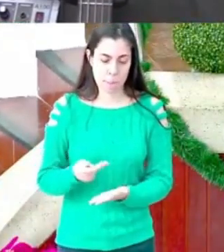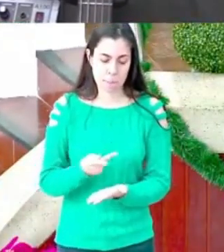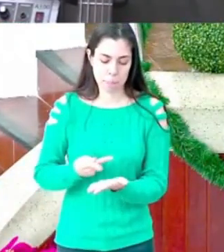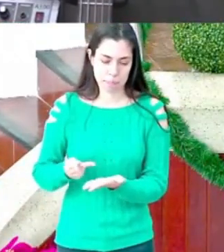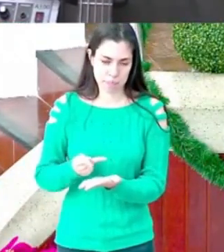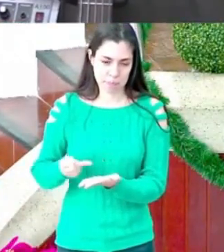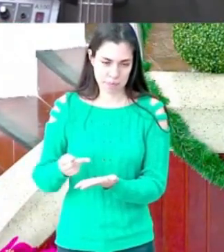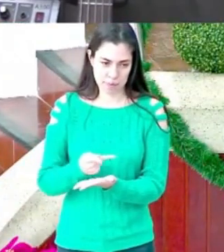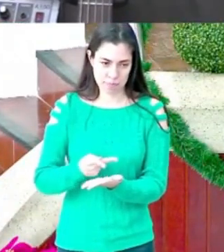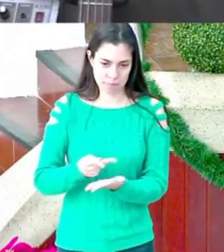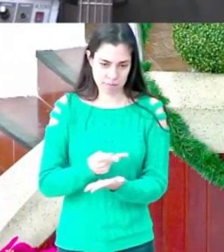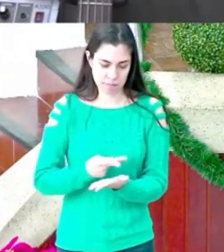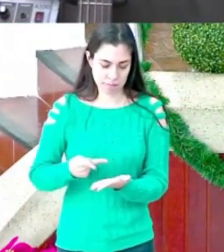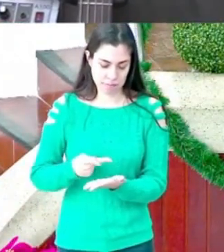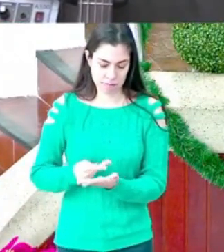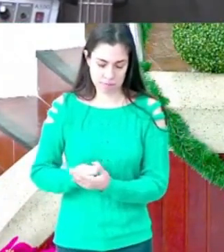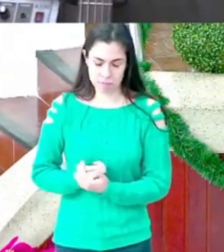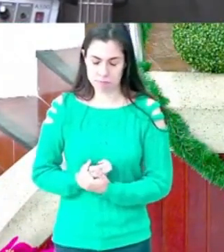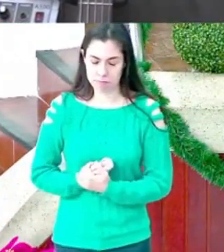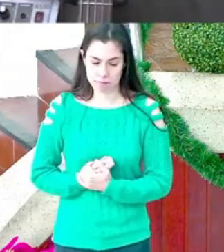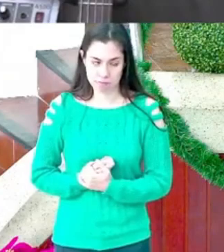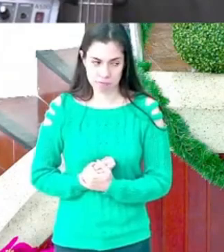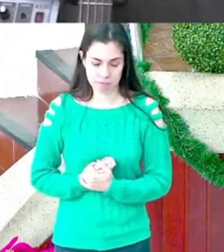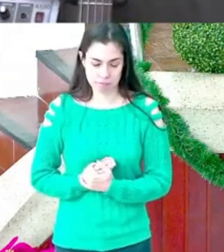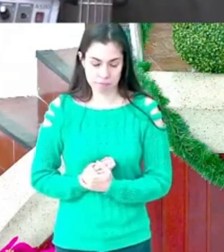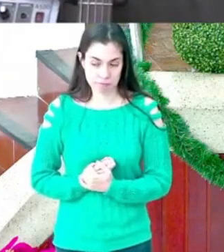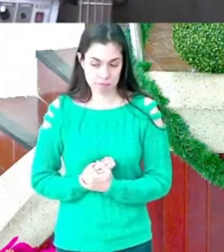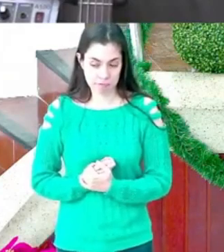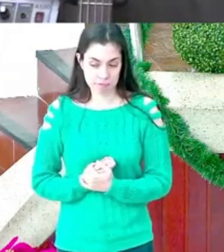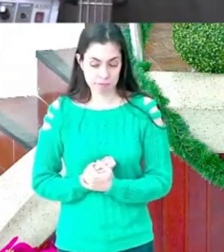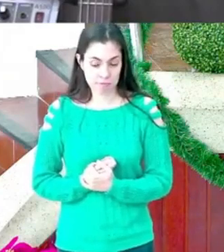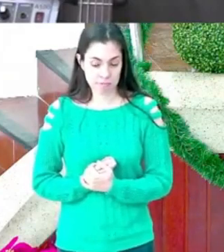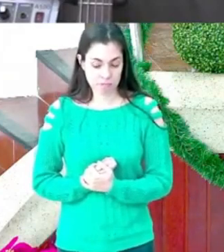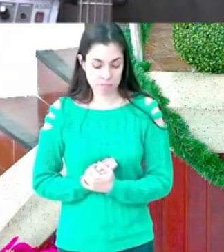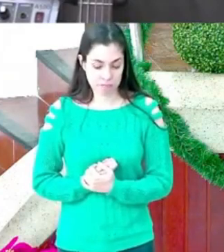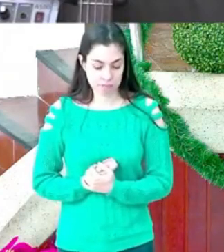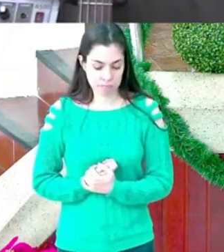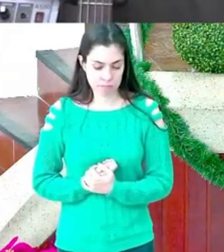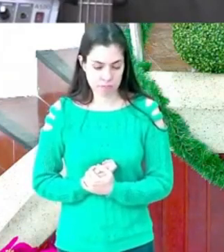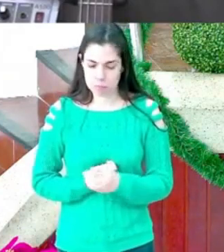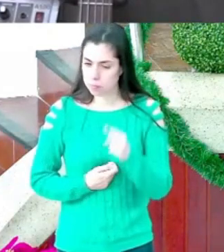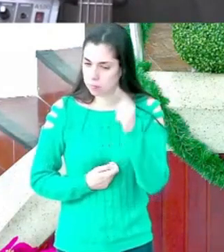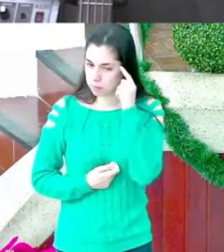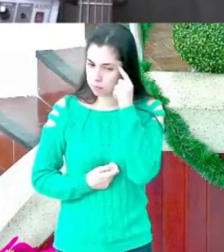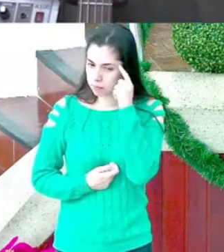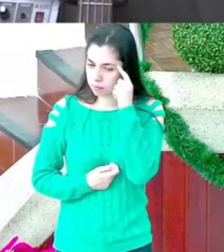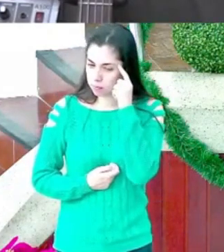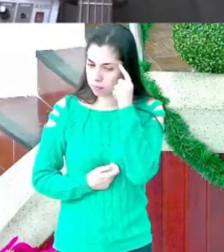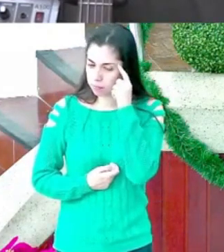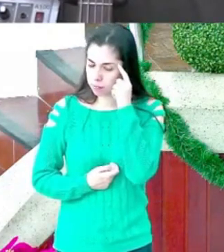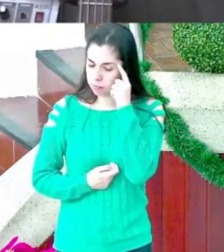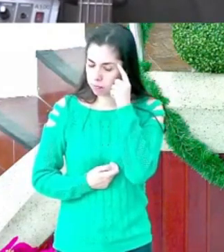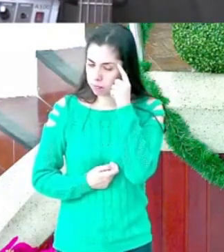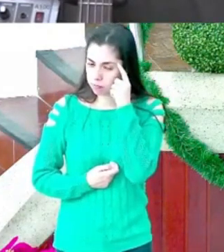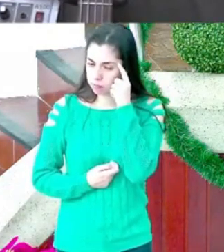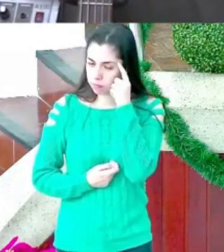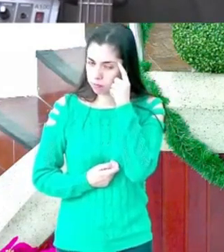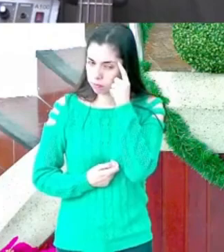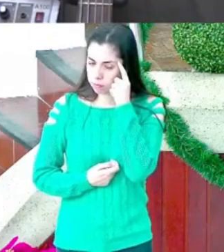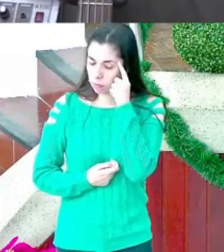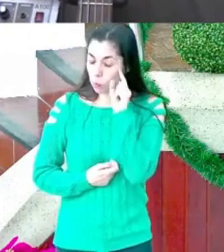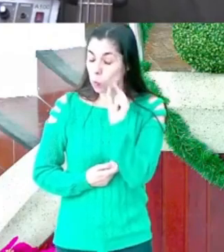algo bondoso, alguma coisa que você possa surpreender talvez o seu amiguinho, o